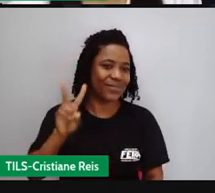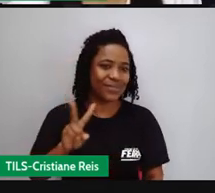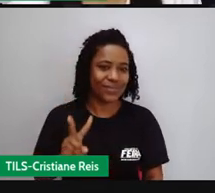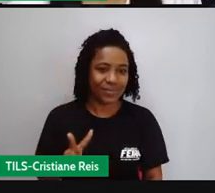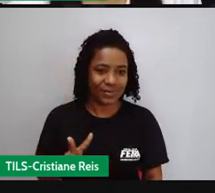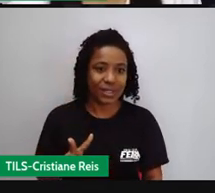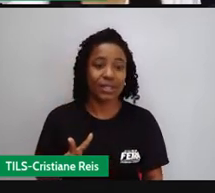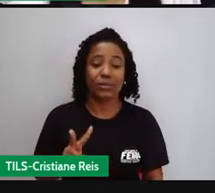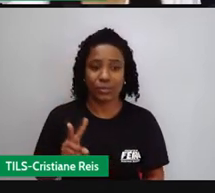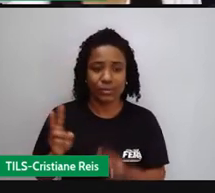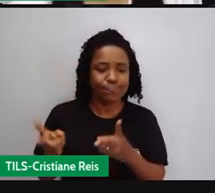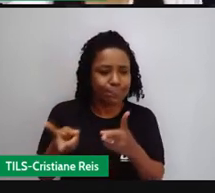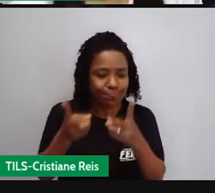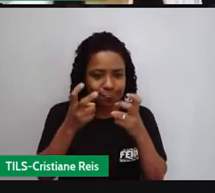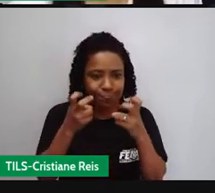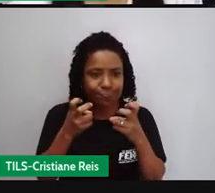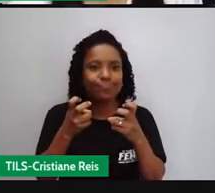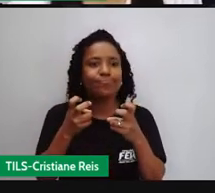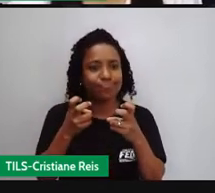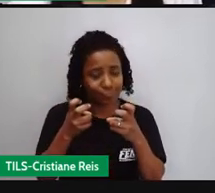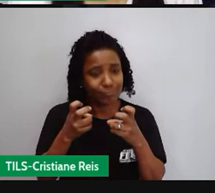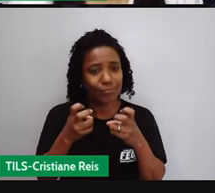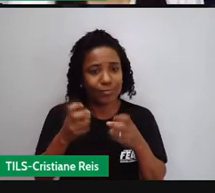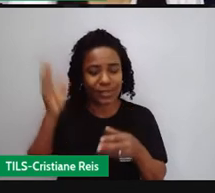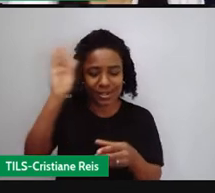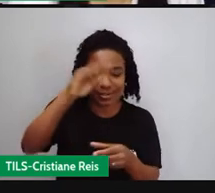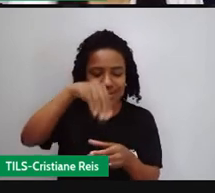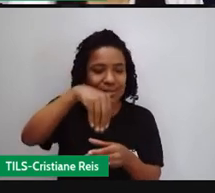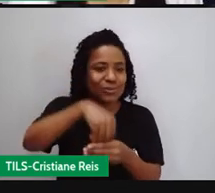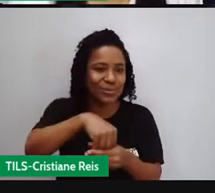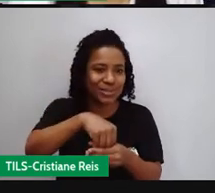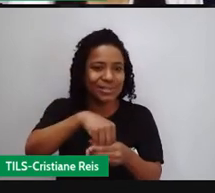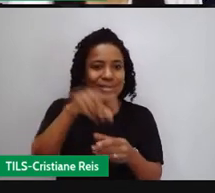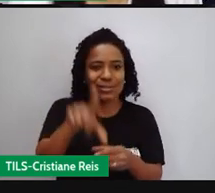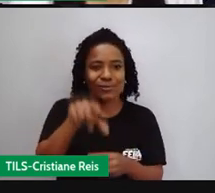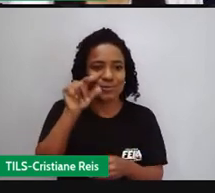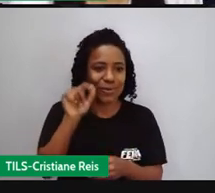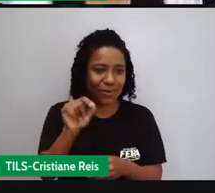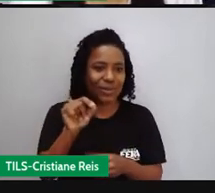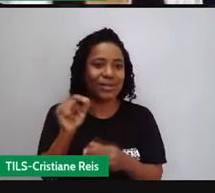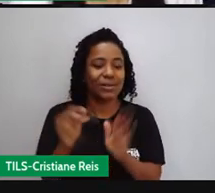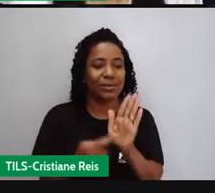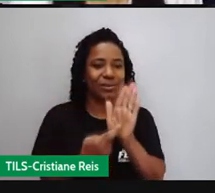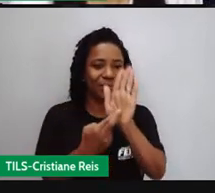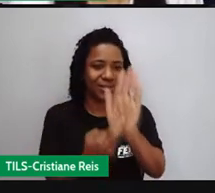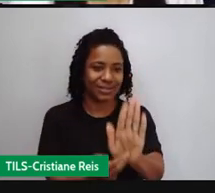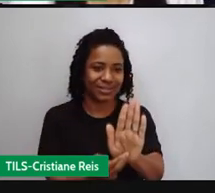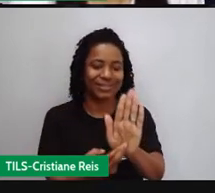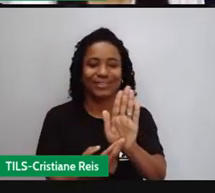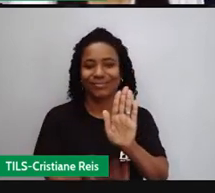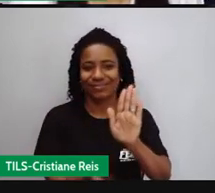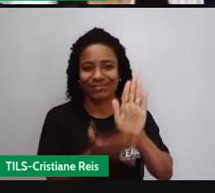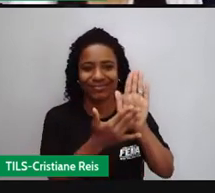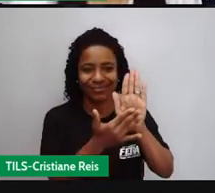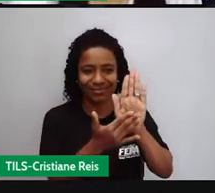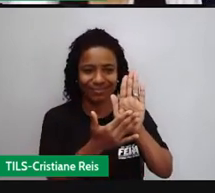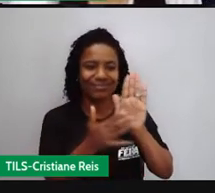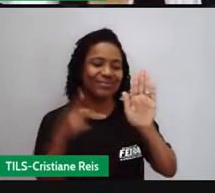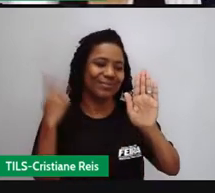o voto, né, que as eleições elegem também esses representantes políticos da população.